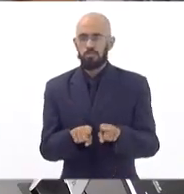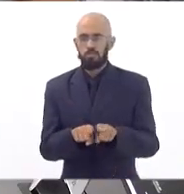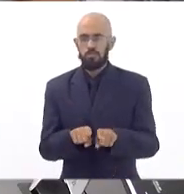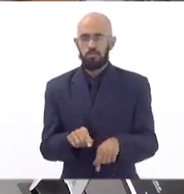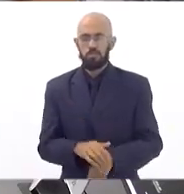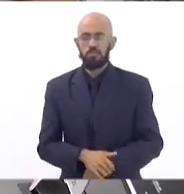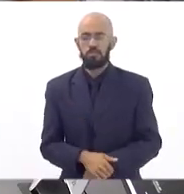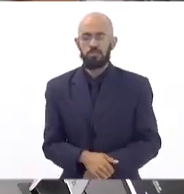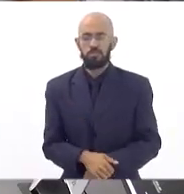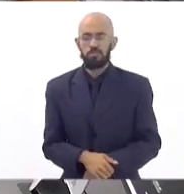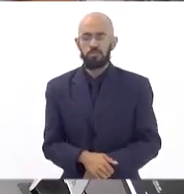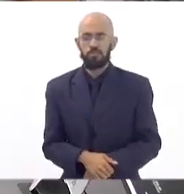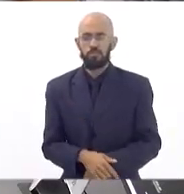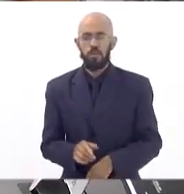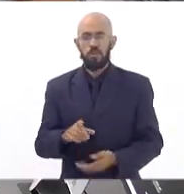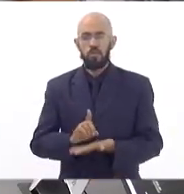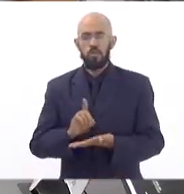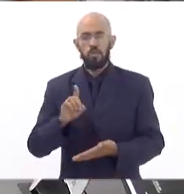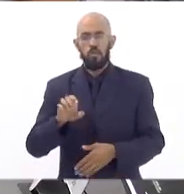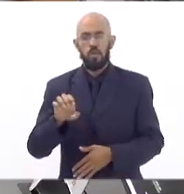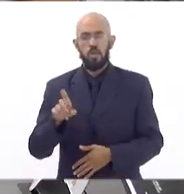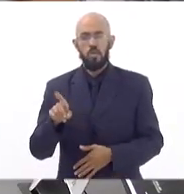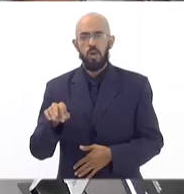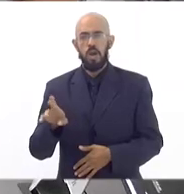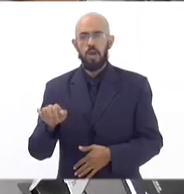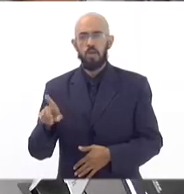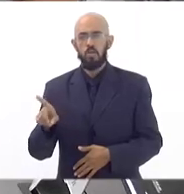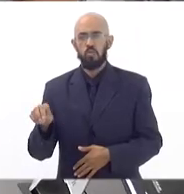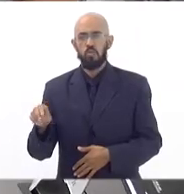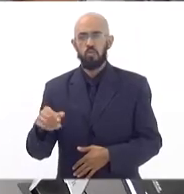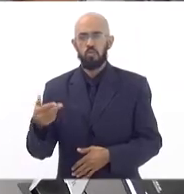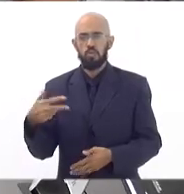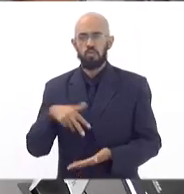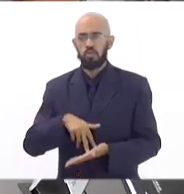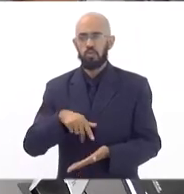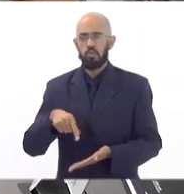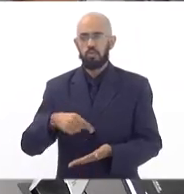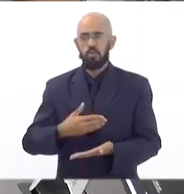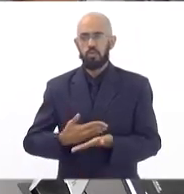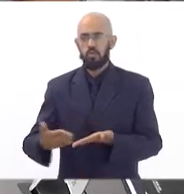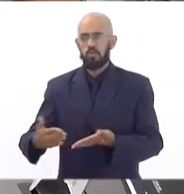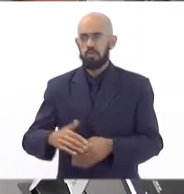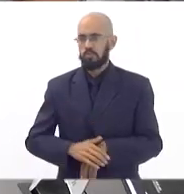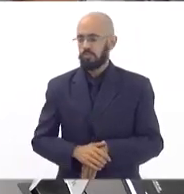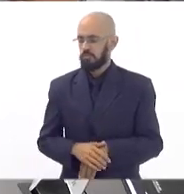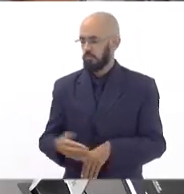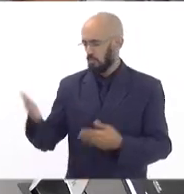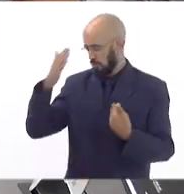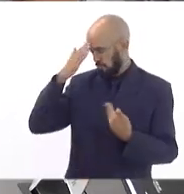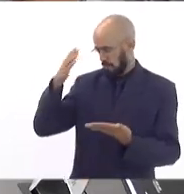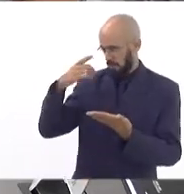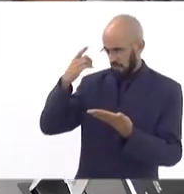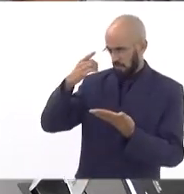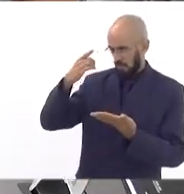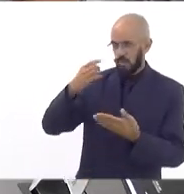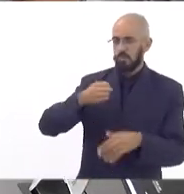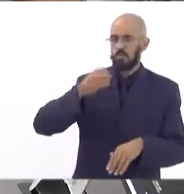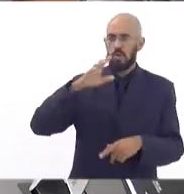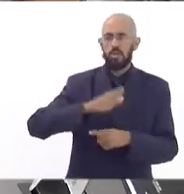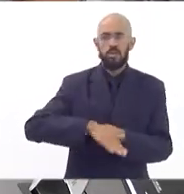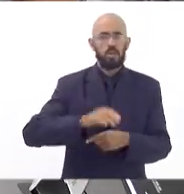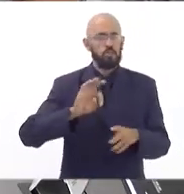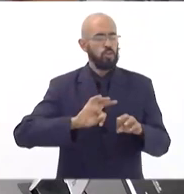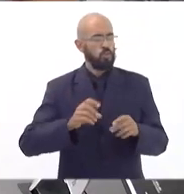Sol até que desde o início e adaptada Bom dia a todos boa